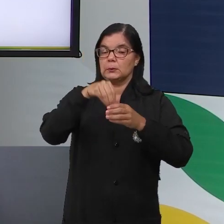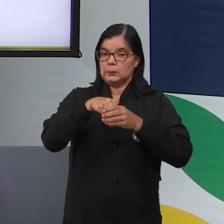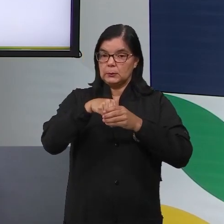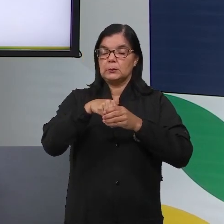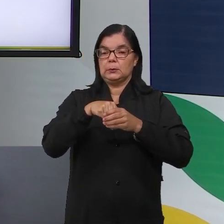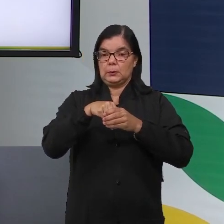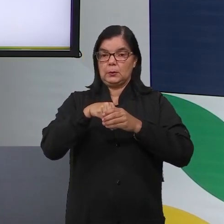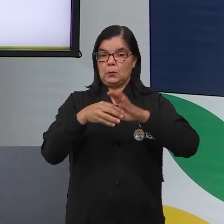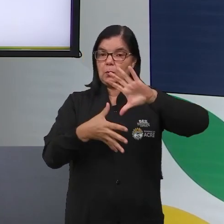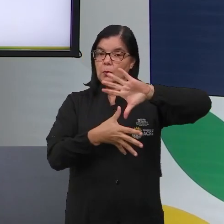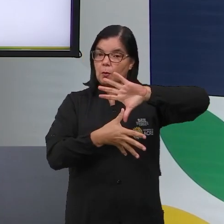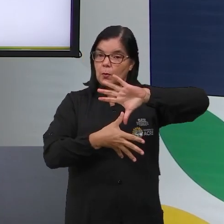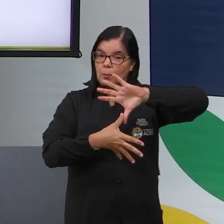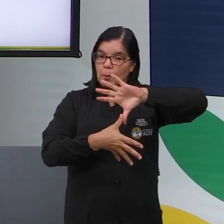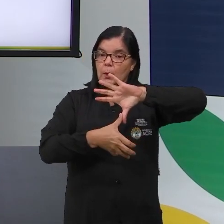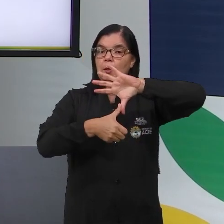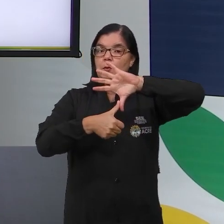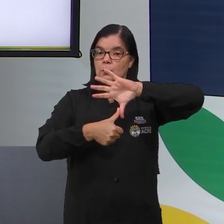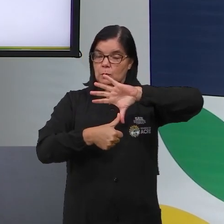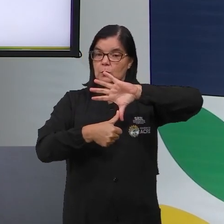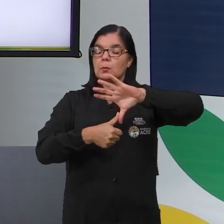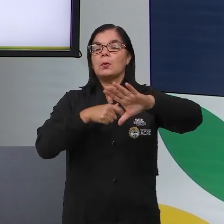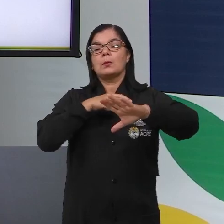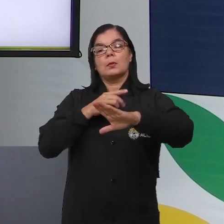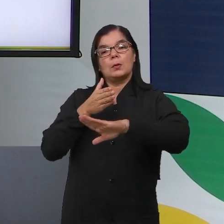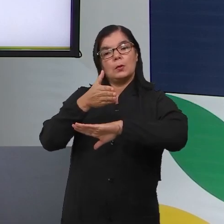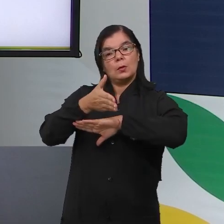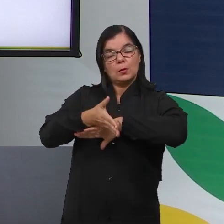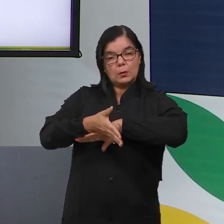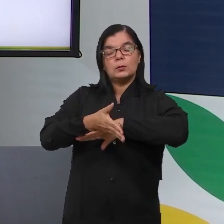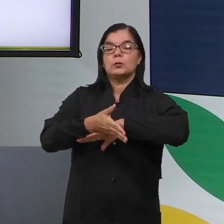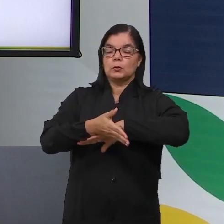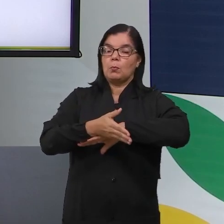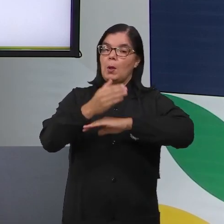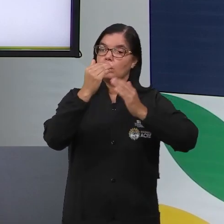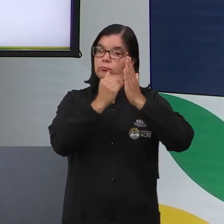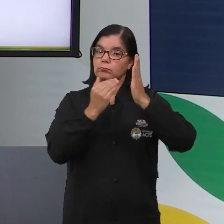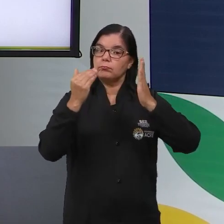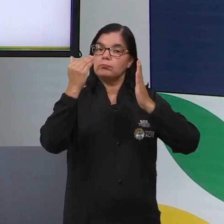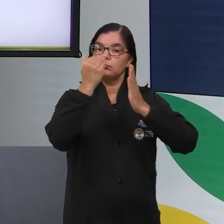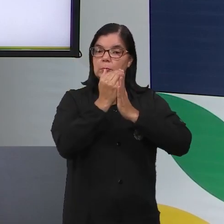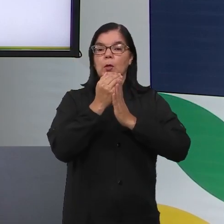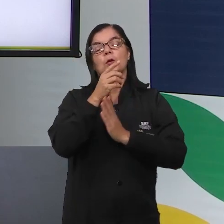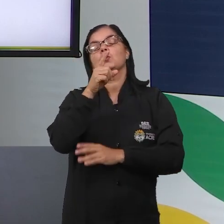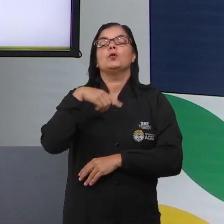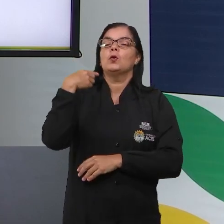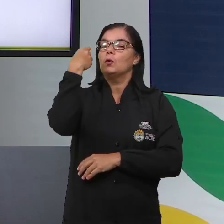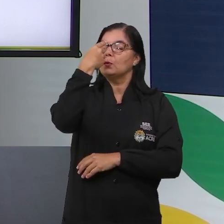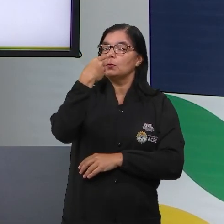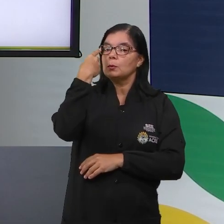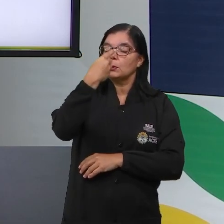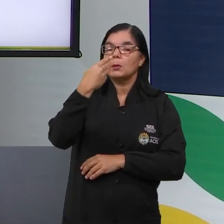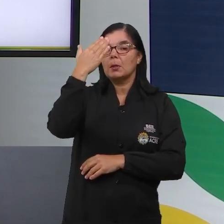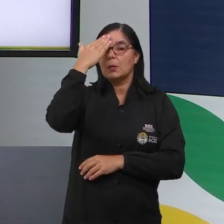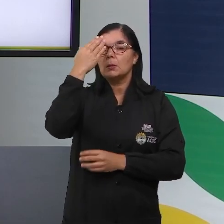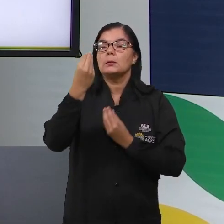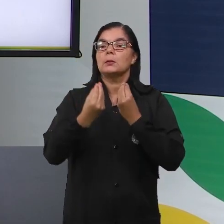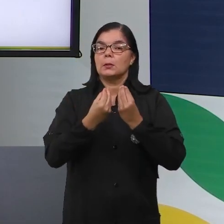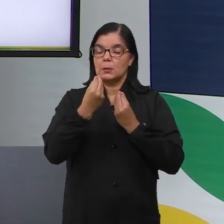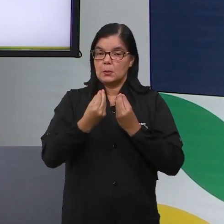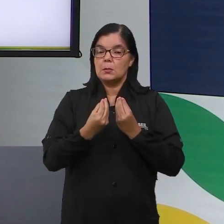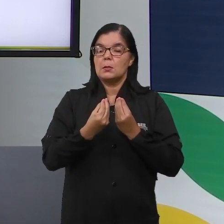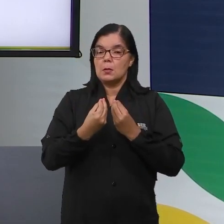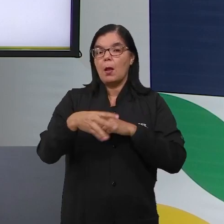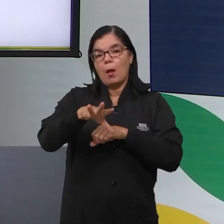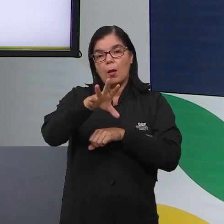construção da América do Sul, temos esse acesso, esse aceno bem maior ao espanhol. Então, é entender e